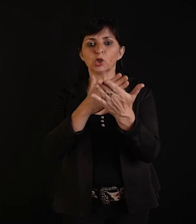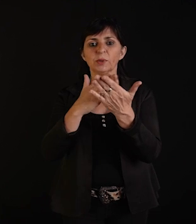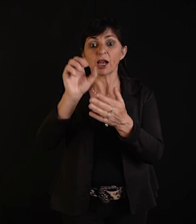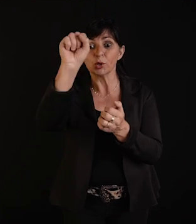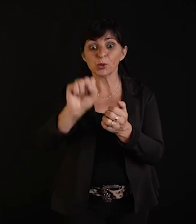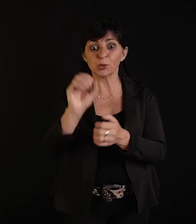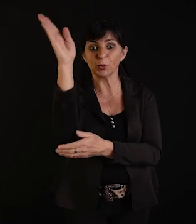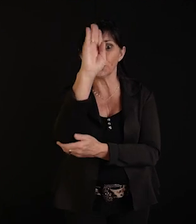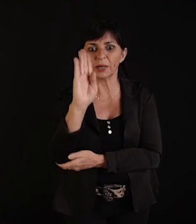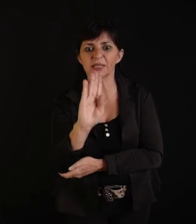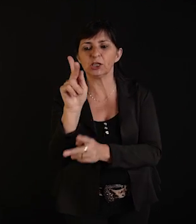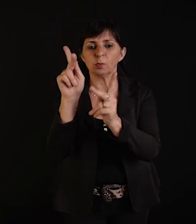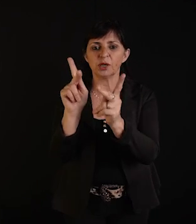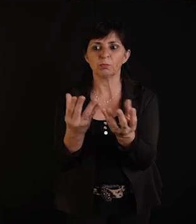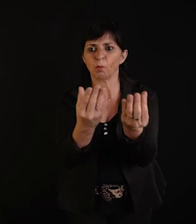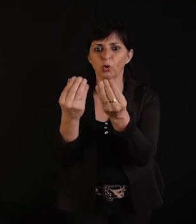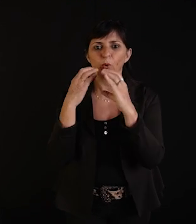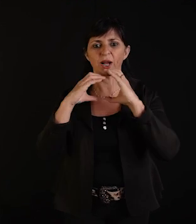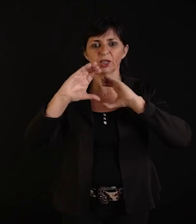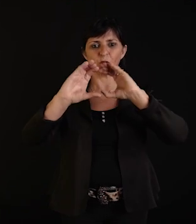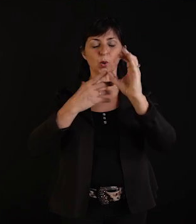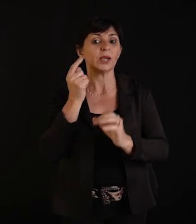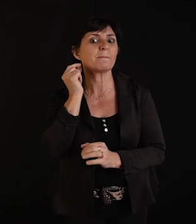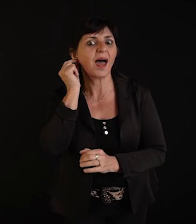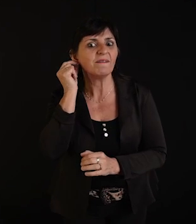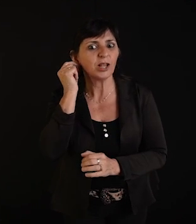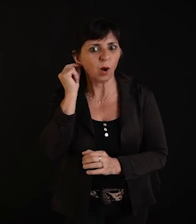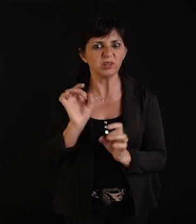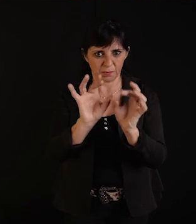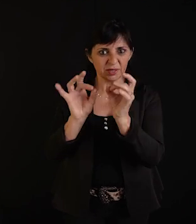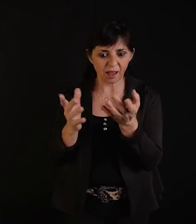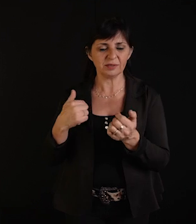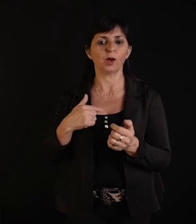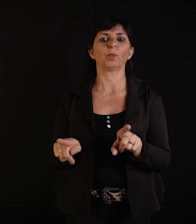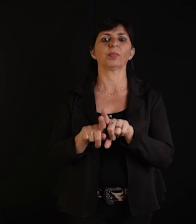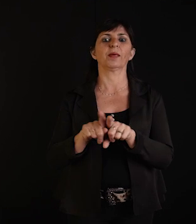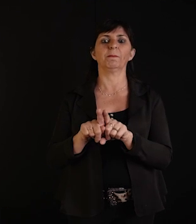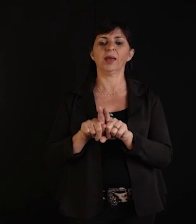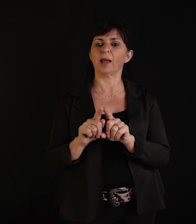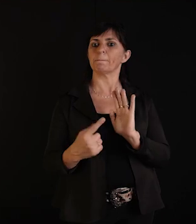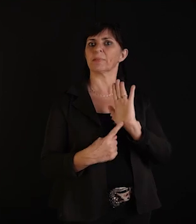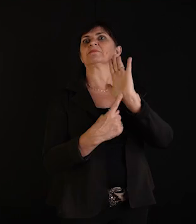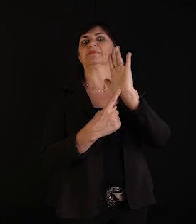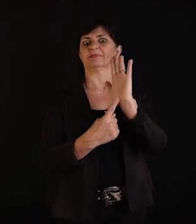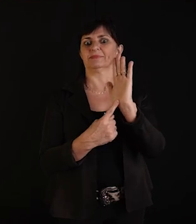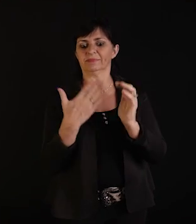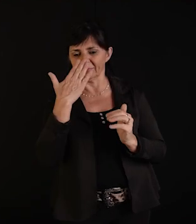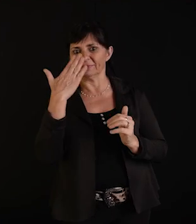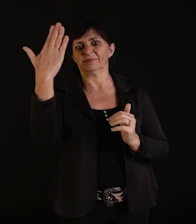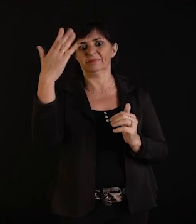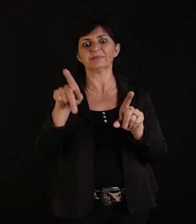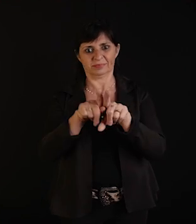Brasil, né, entre tantos cantores maravilhosos que nós temos. Essa música era pro Ivan Vargas cantar no DVD